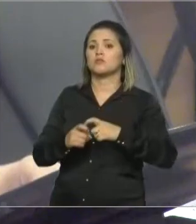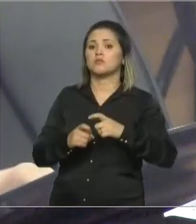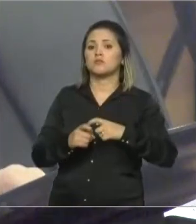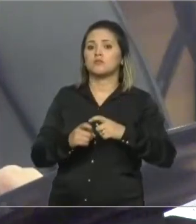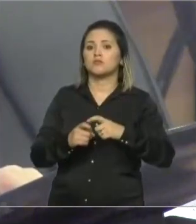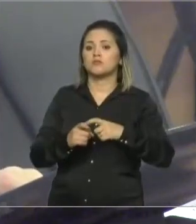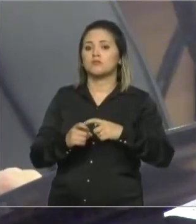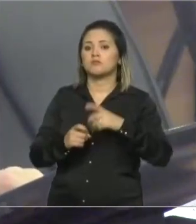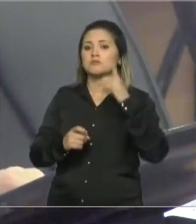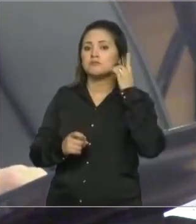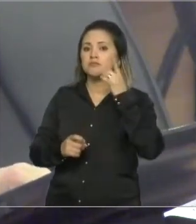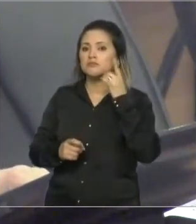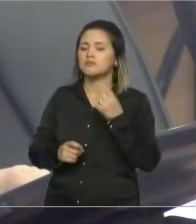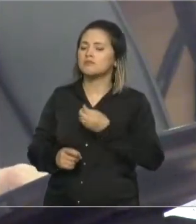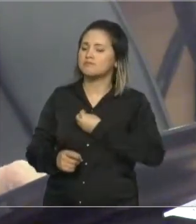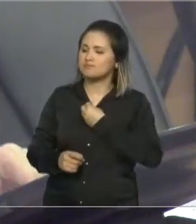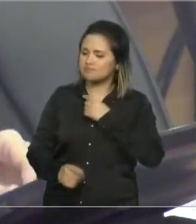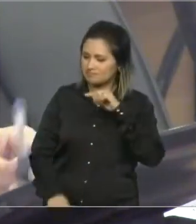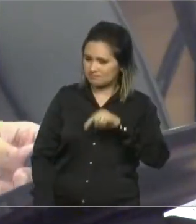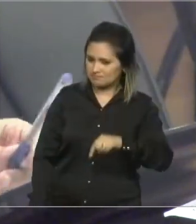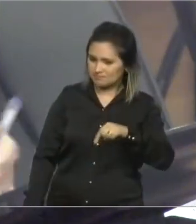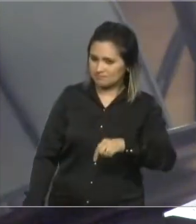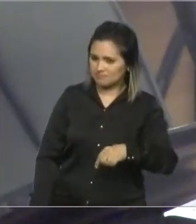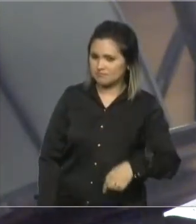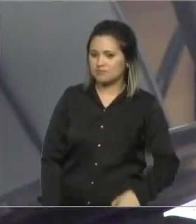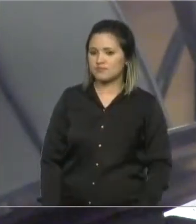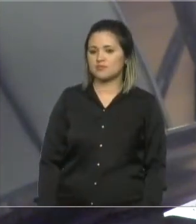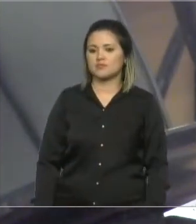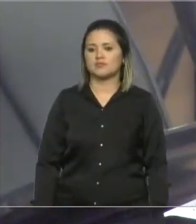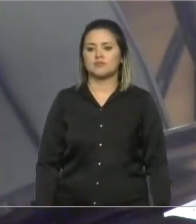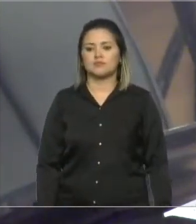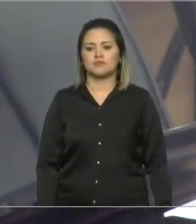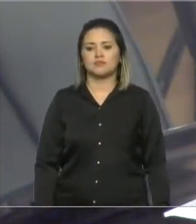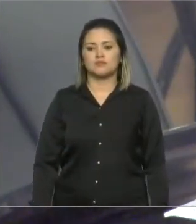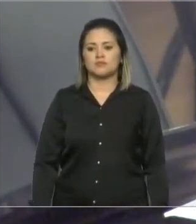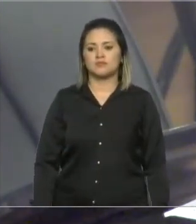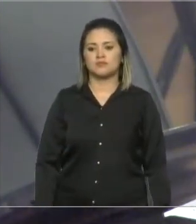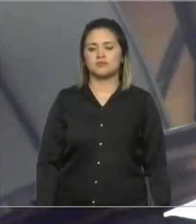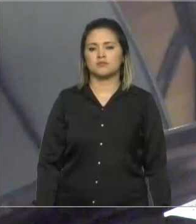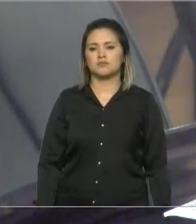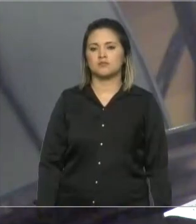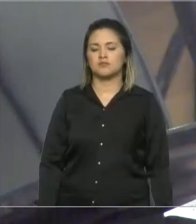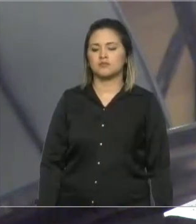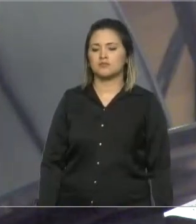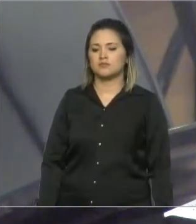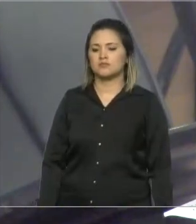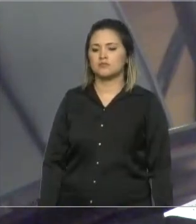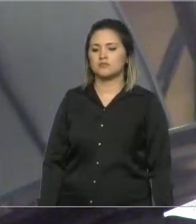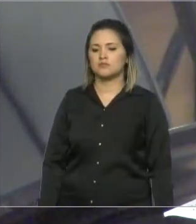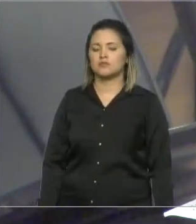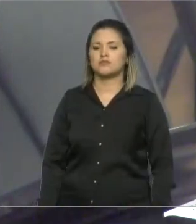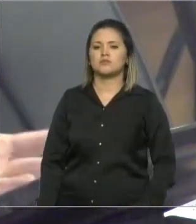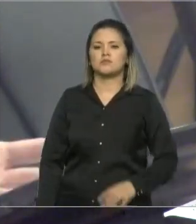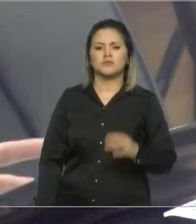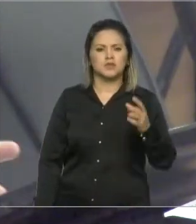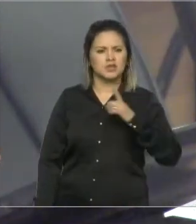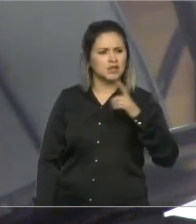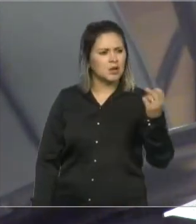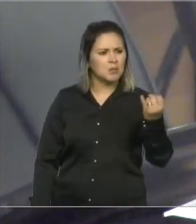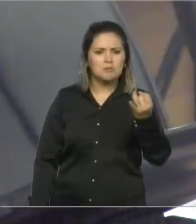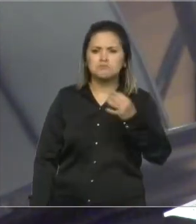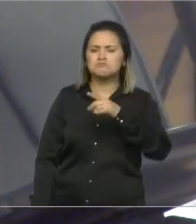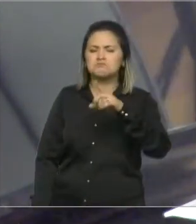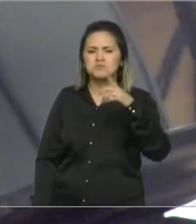fez presente. Aqui, de cada 7 parlamentares, um é médico de formação, militou na medicina, quem não está